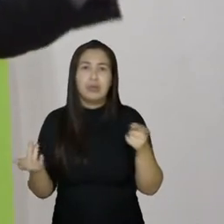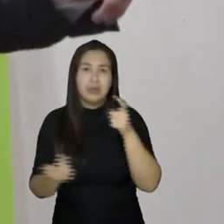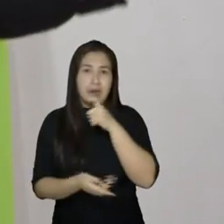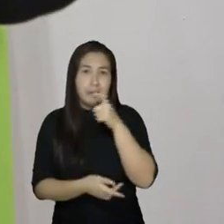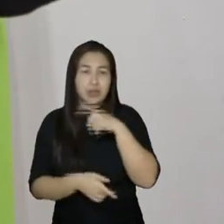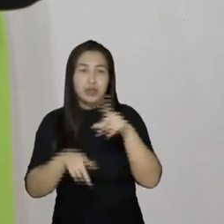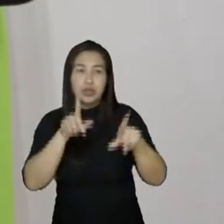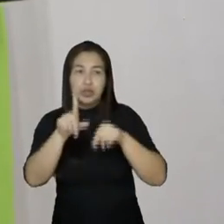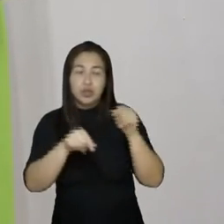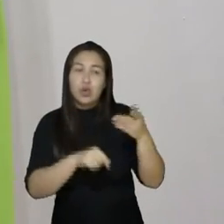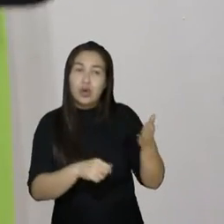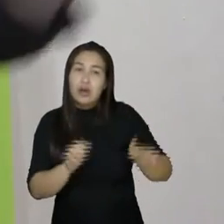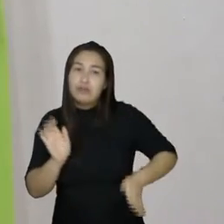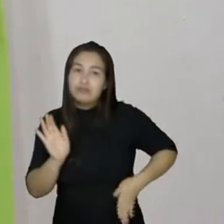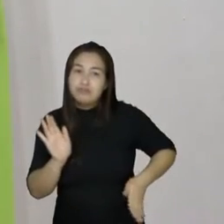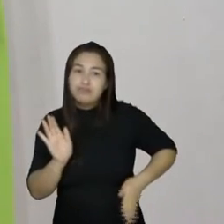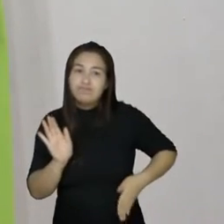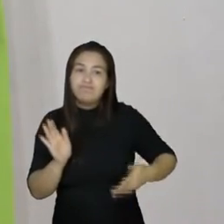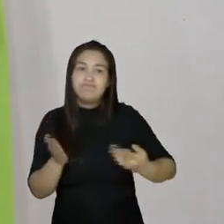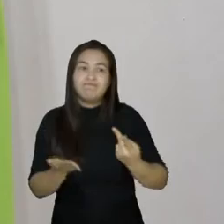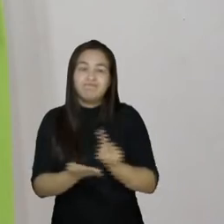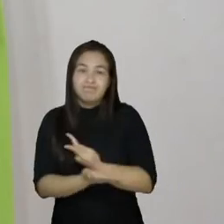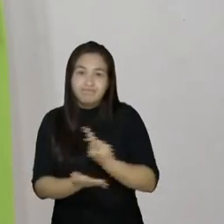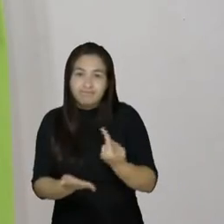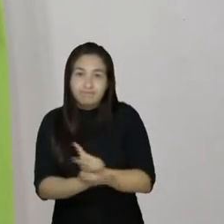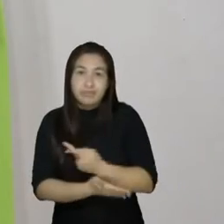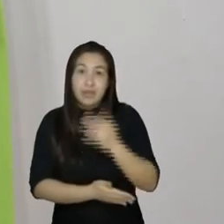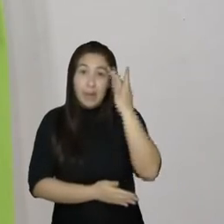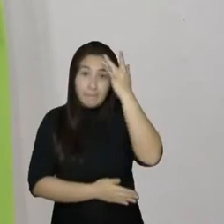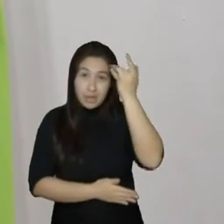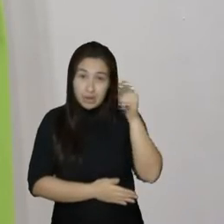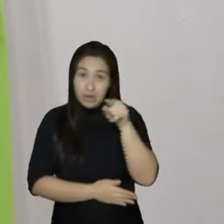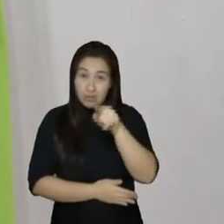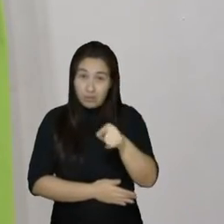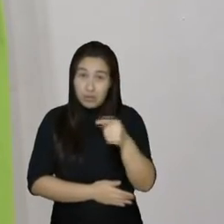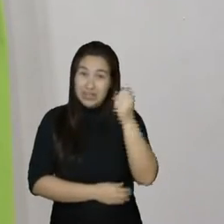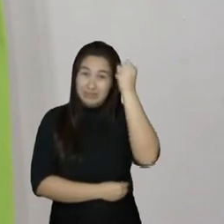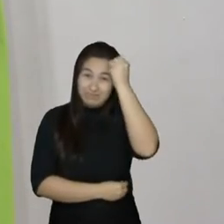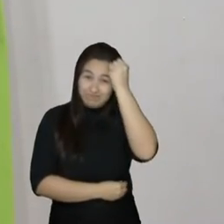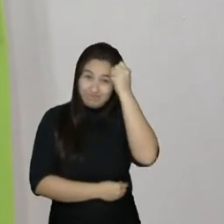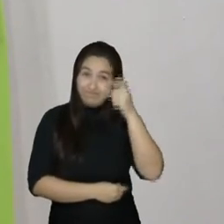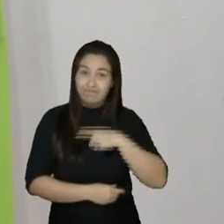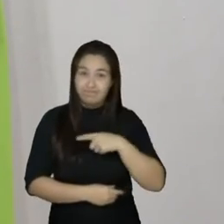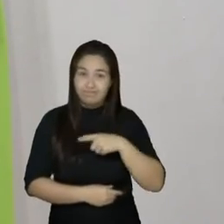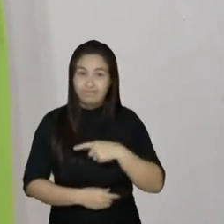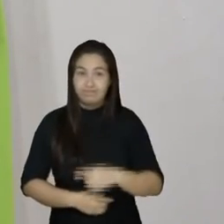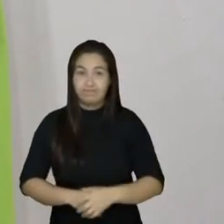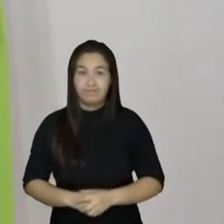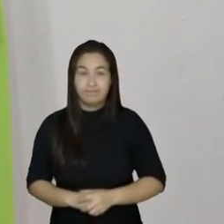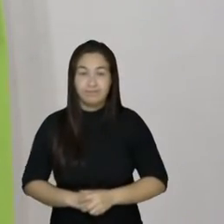vagabundo, pode eleger um corrupto, que amanhã vocês vão se arrepender. Obrigado, presidente.